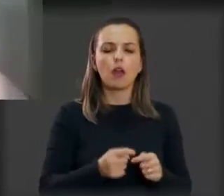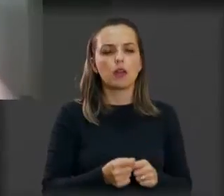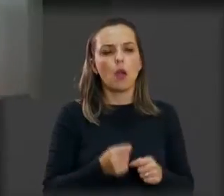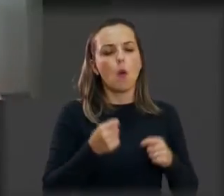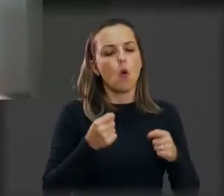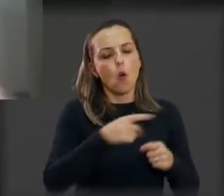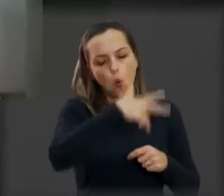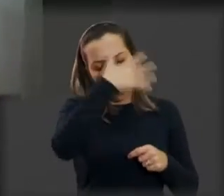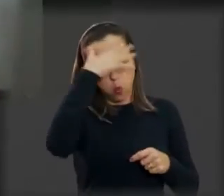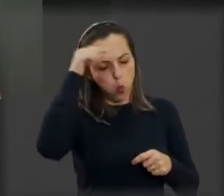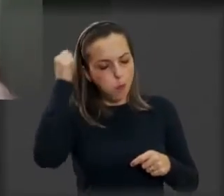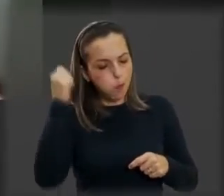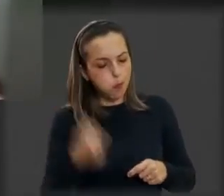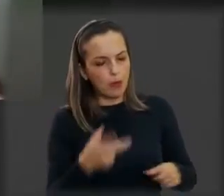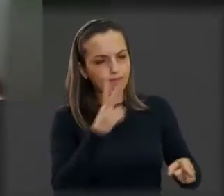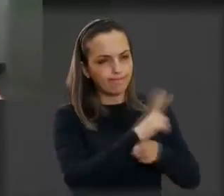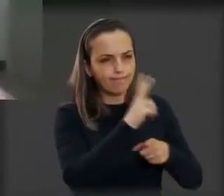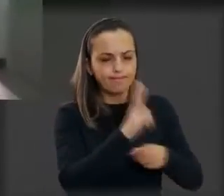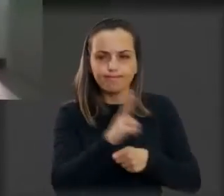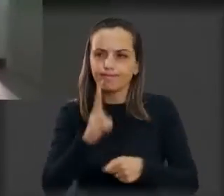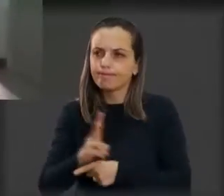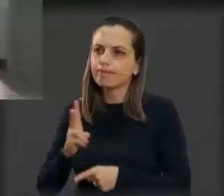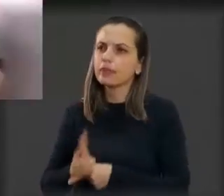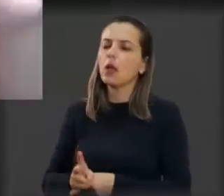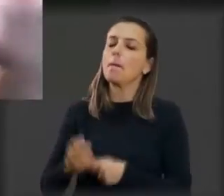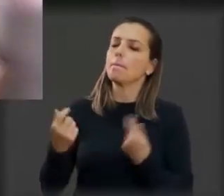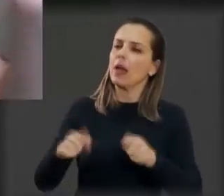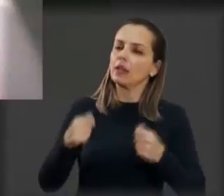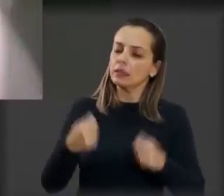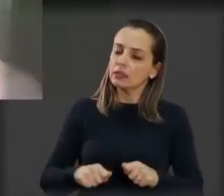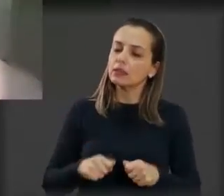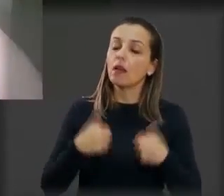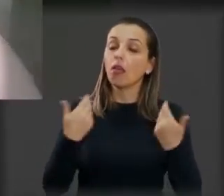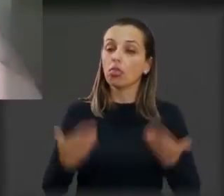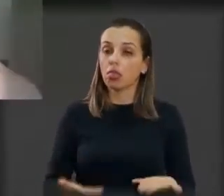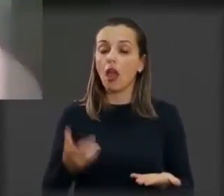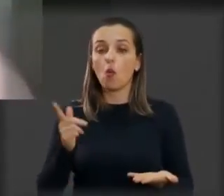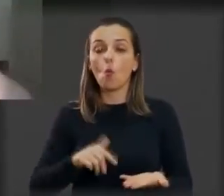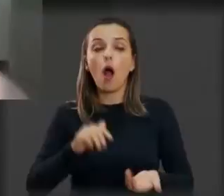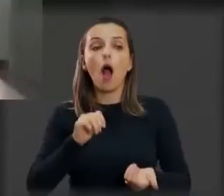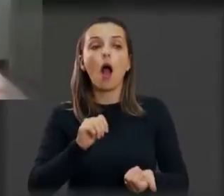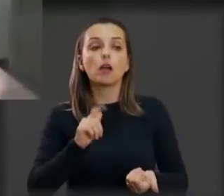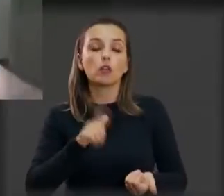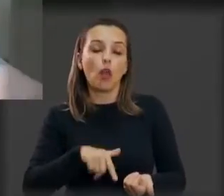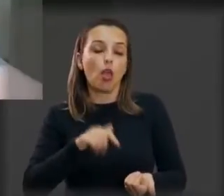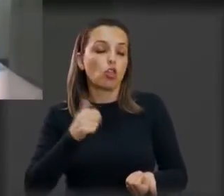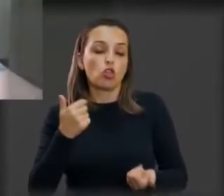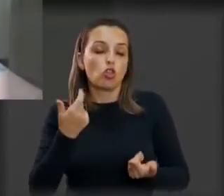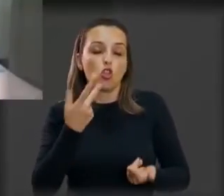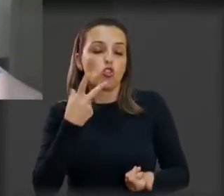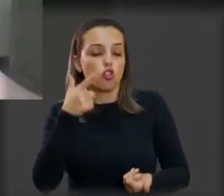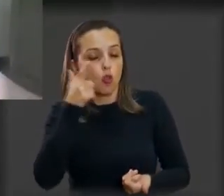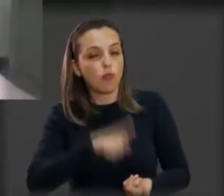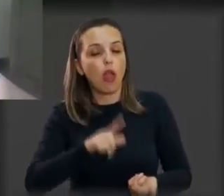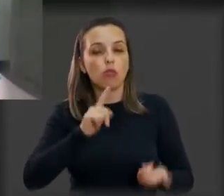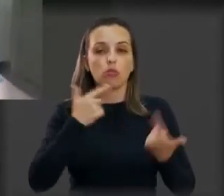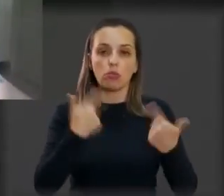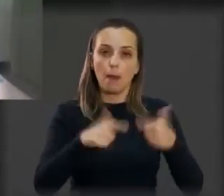cidade imensa, tendo uma demanda absurda em cima, e sem ter as devidas condições de estar cumprindo o seu